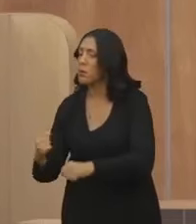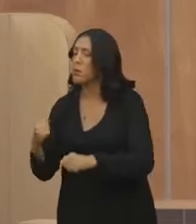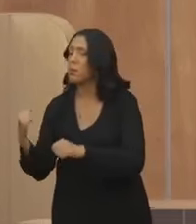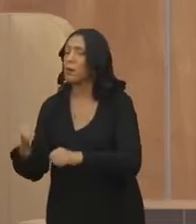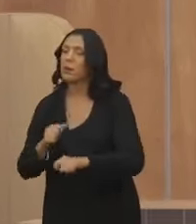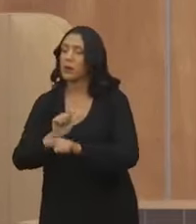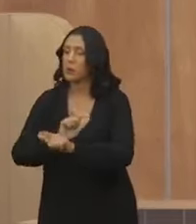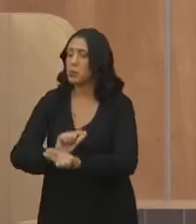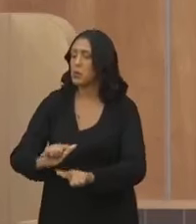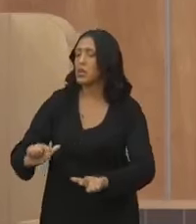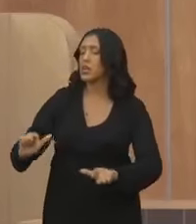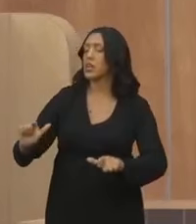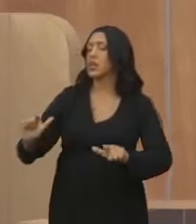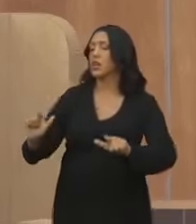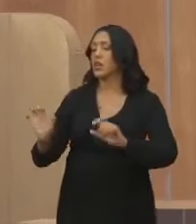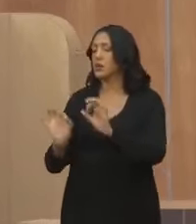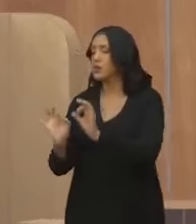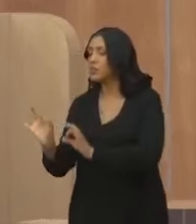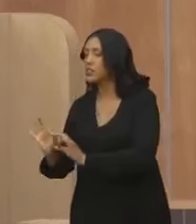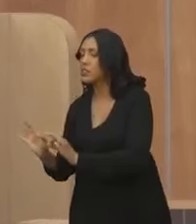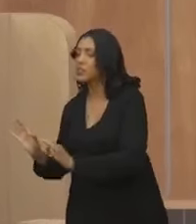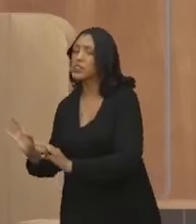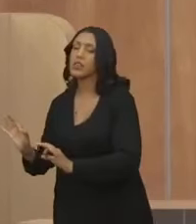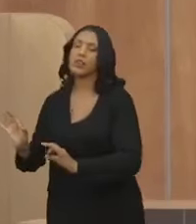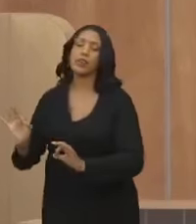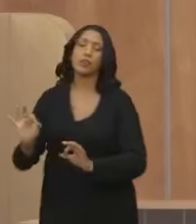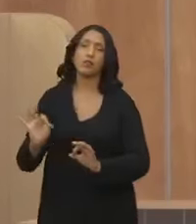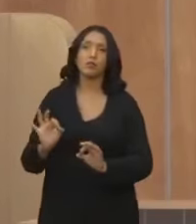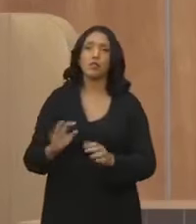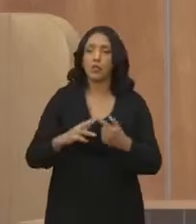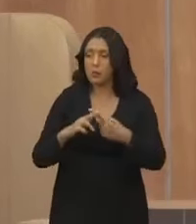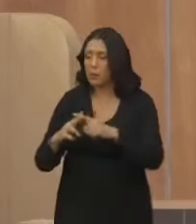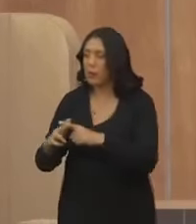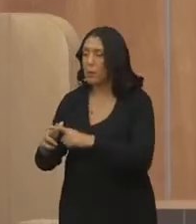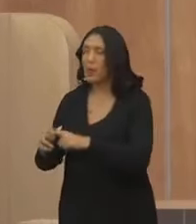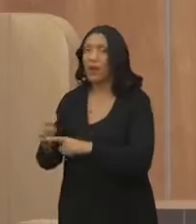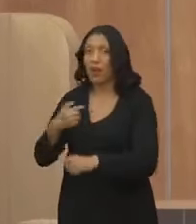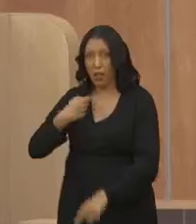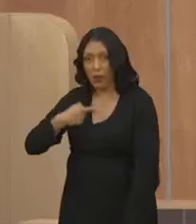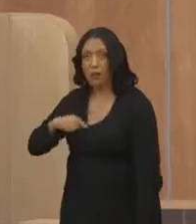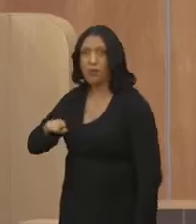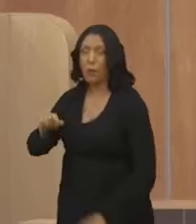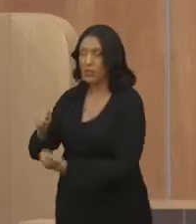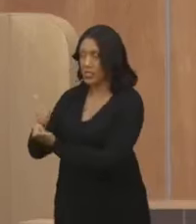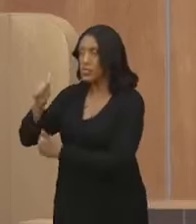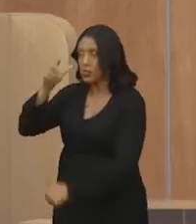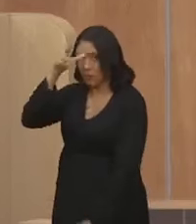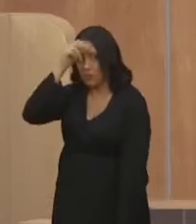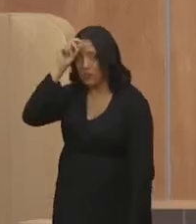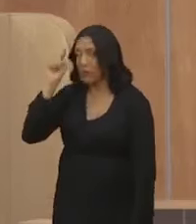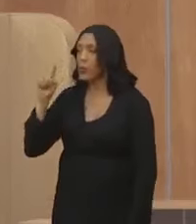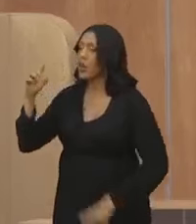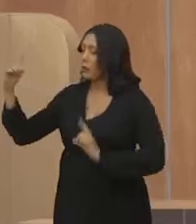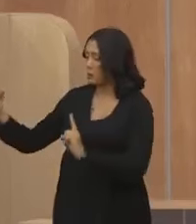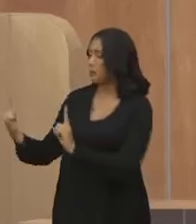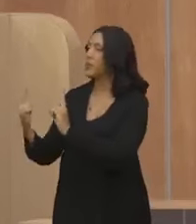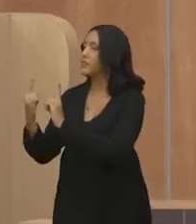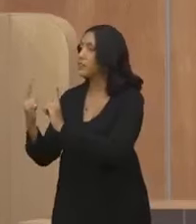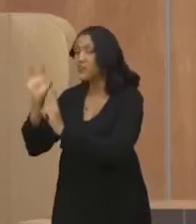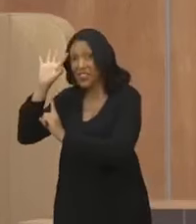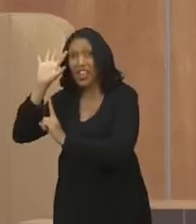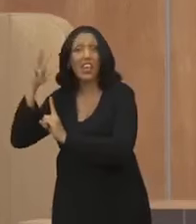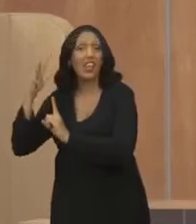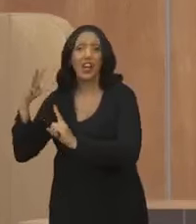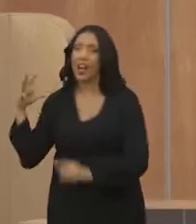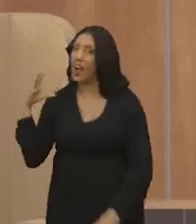até a subprefeitura. E o atendimento é imediato, gente, é imediato. E isso vai acontecer com vocês também, com